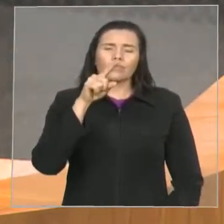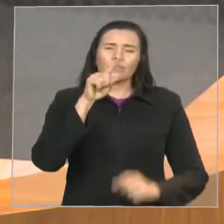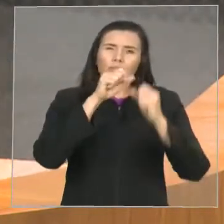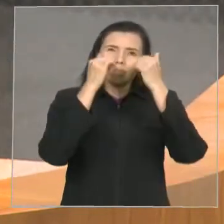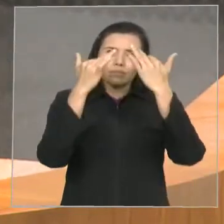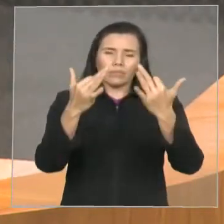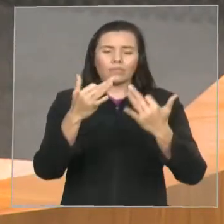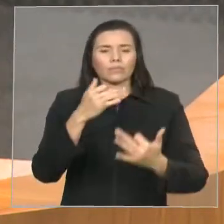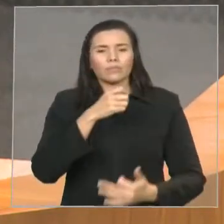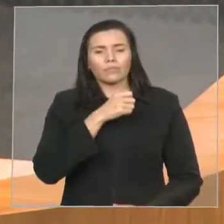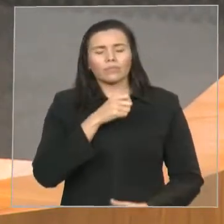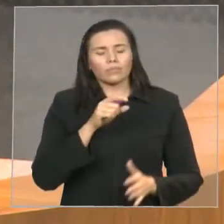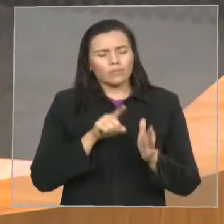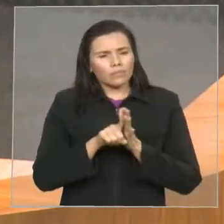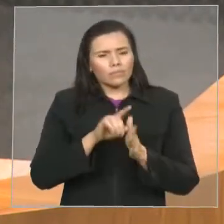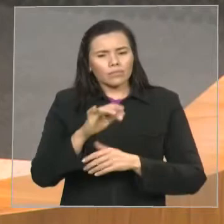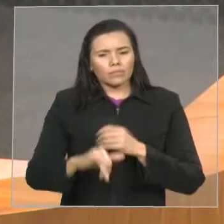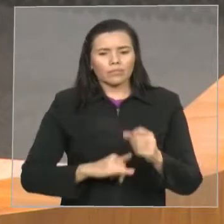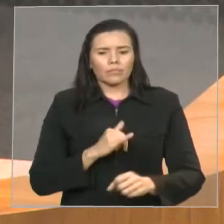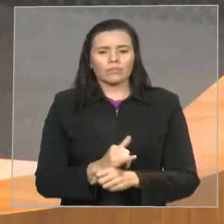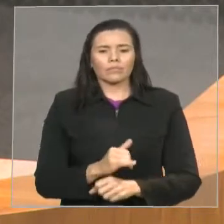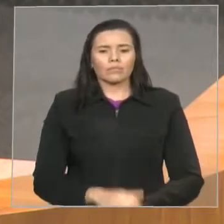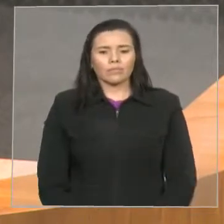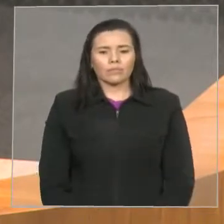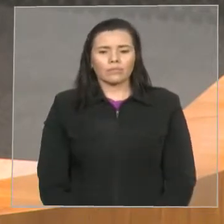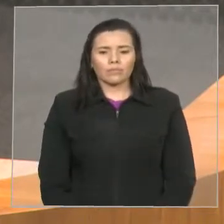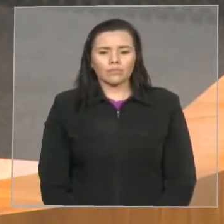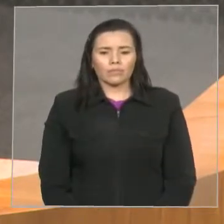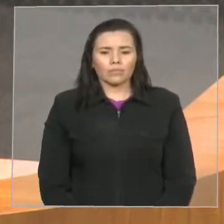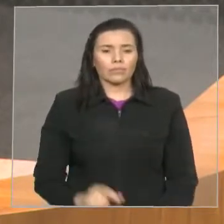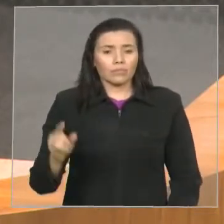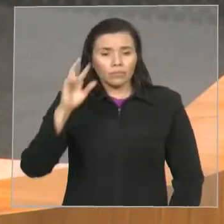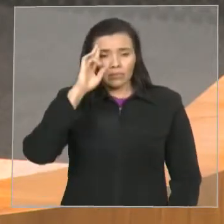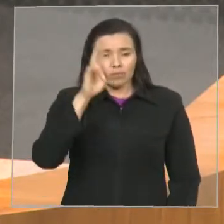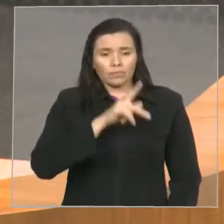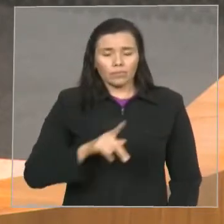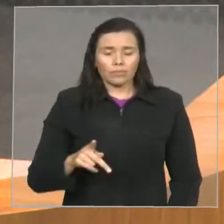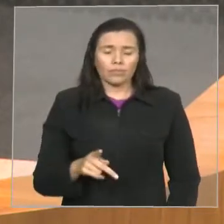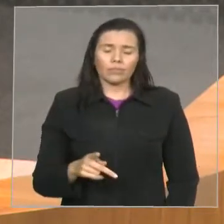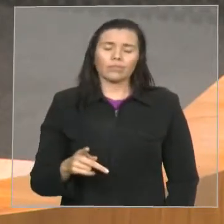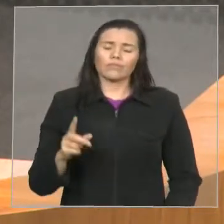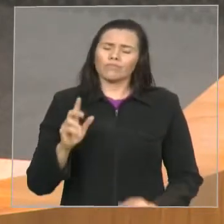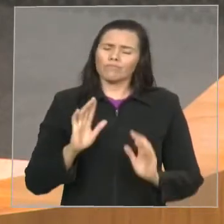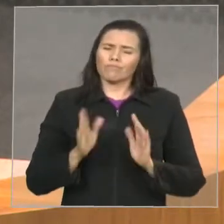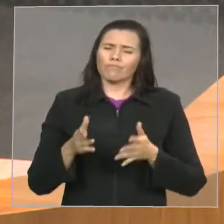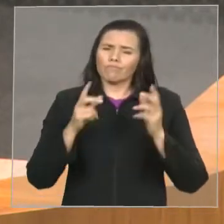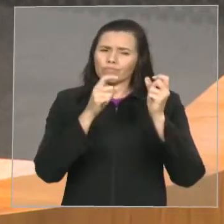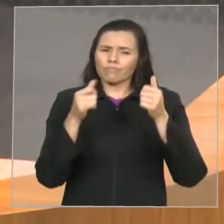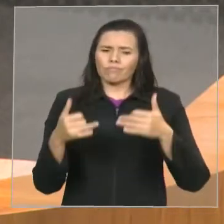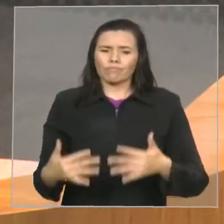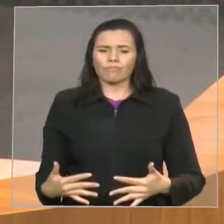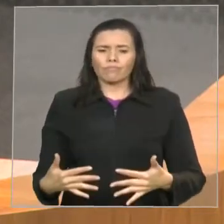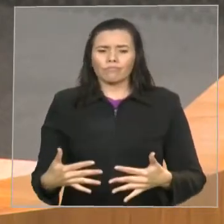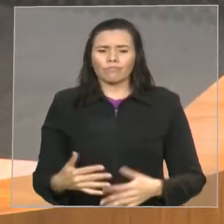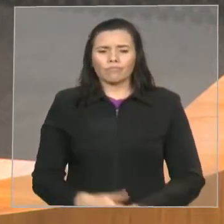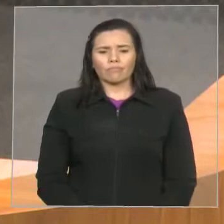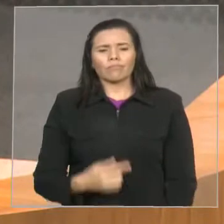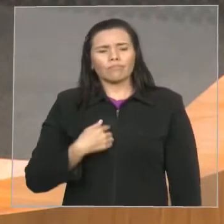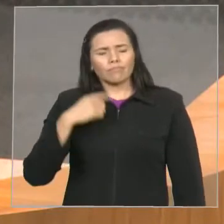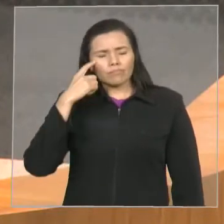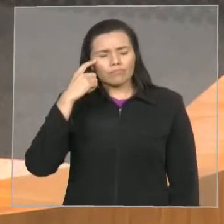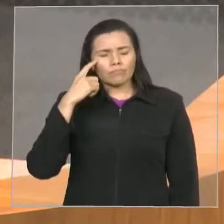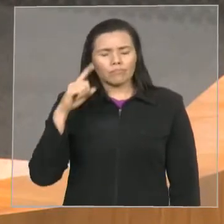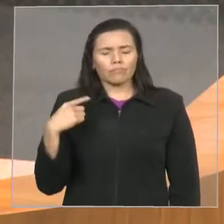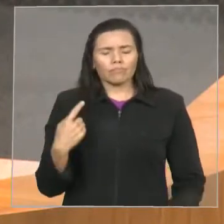que o presidente já fez os devidos esclarecimentos, e para que a gente pudesse fazer uma reflexão